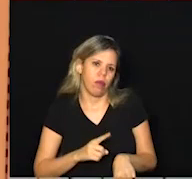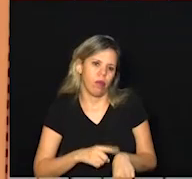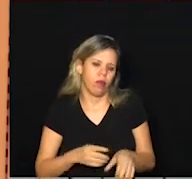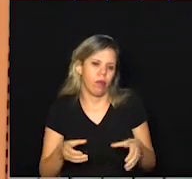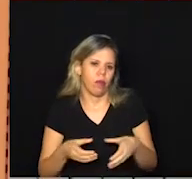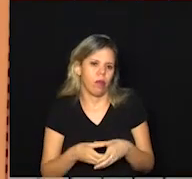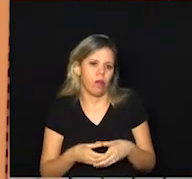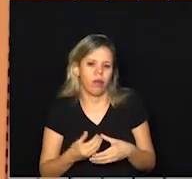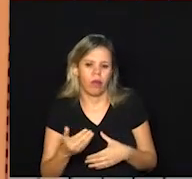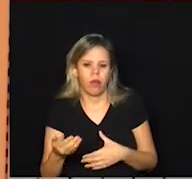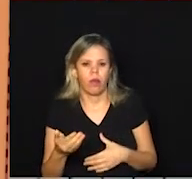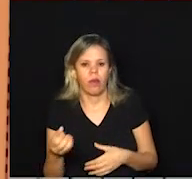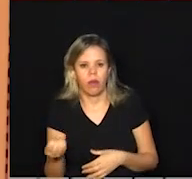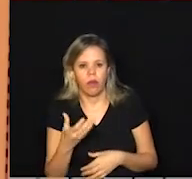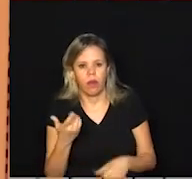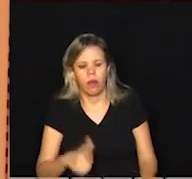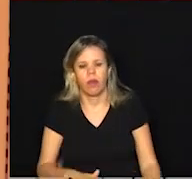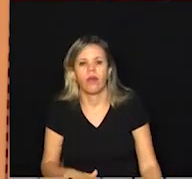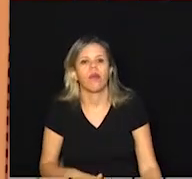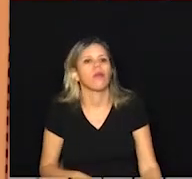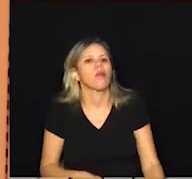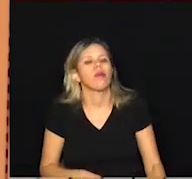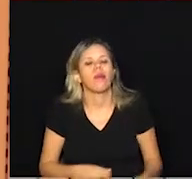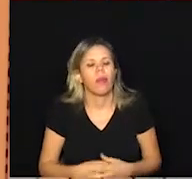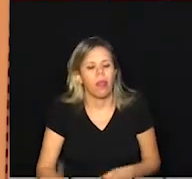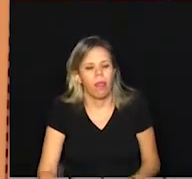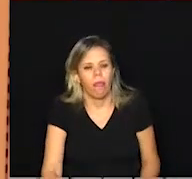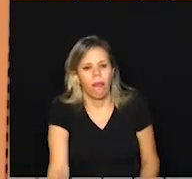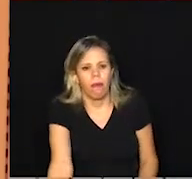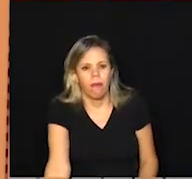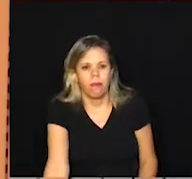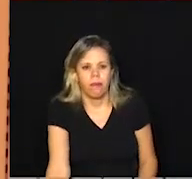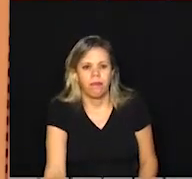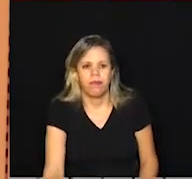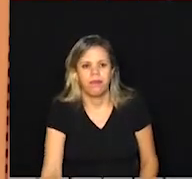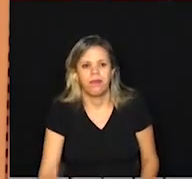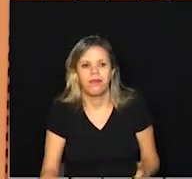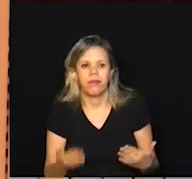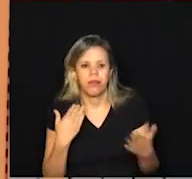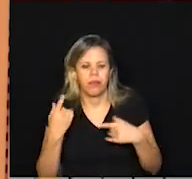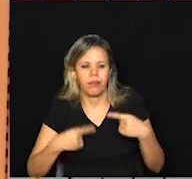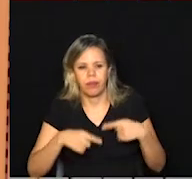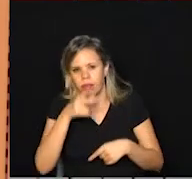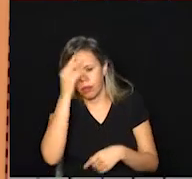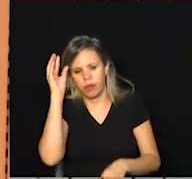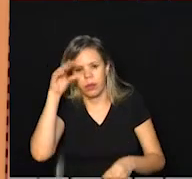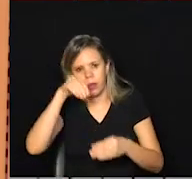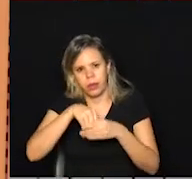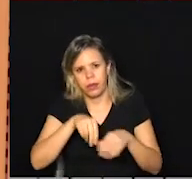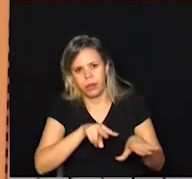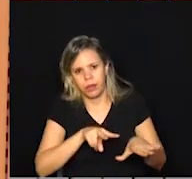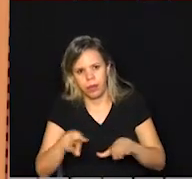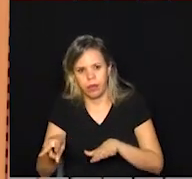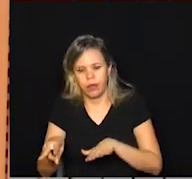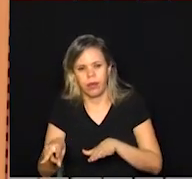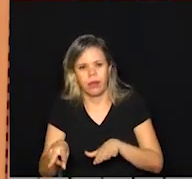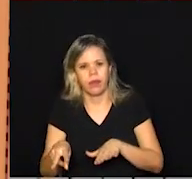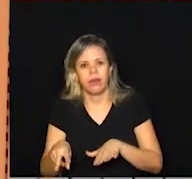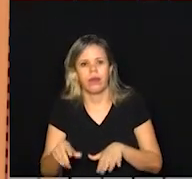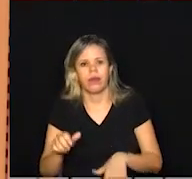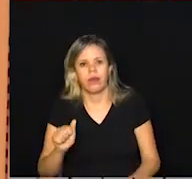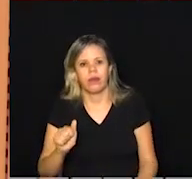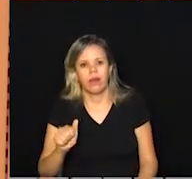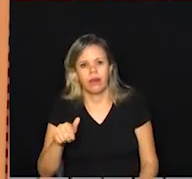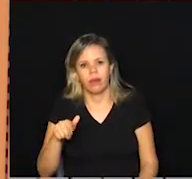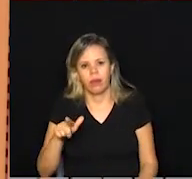estará novamente em uma atividade que é um debate público dentro da semana Amilar